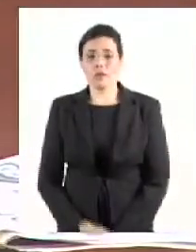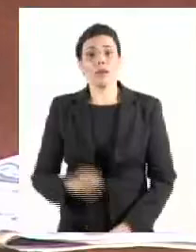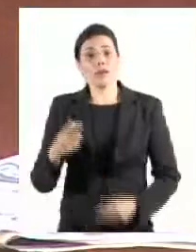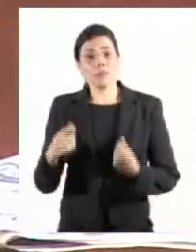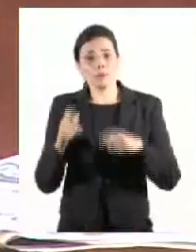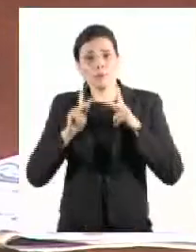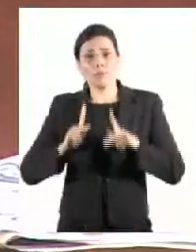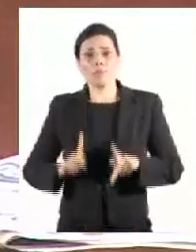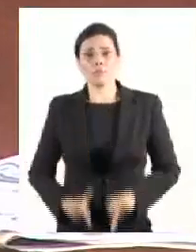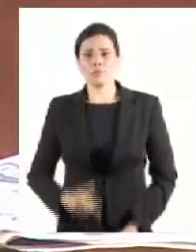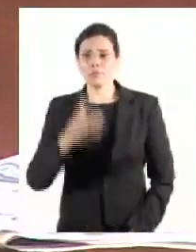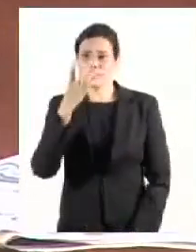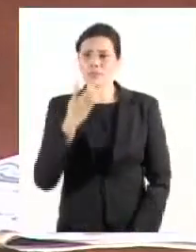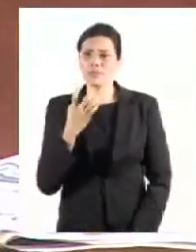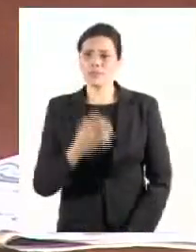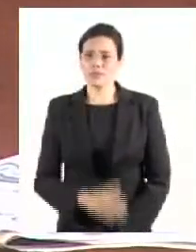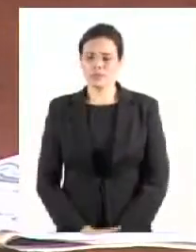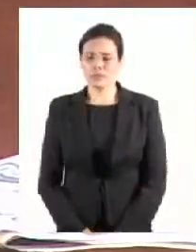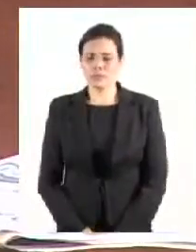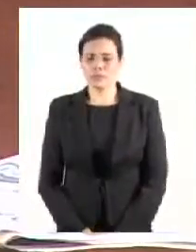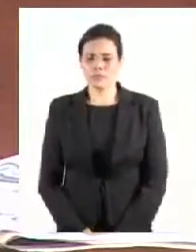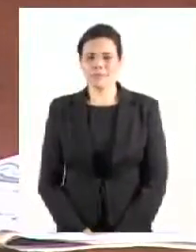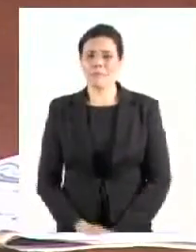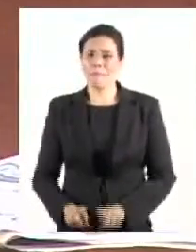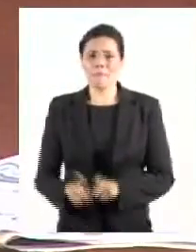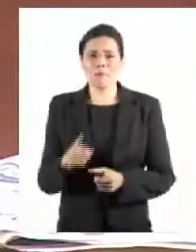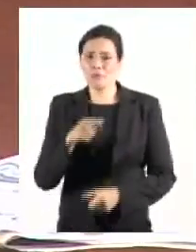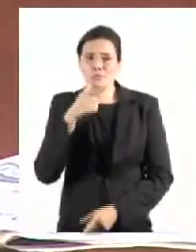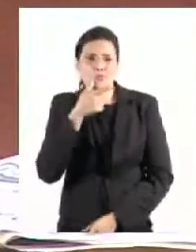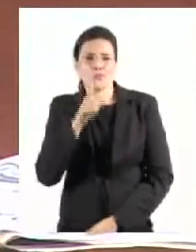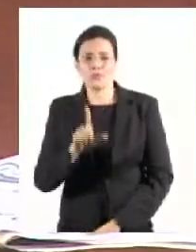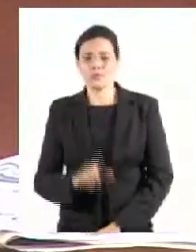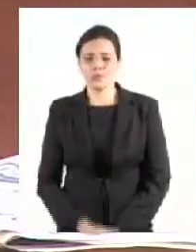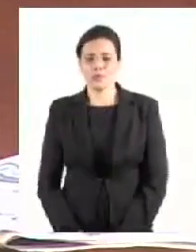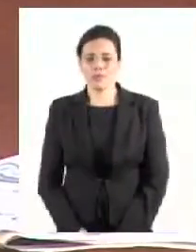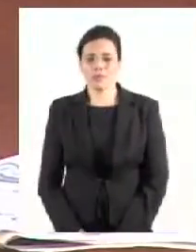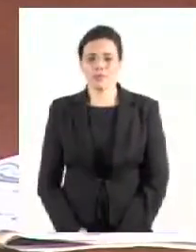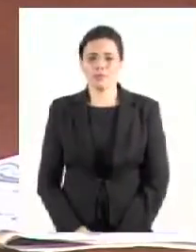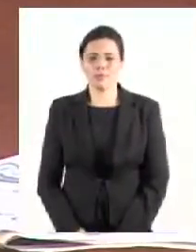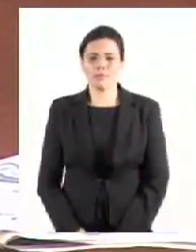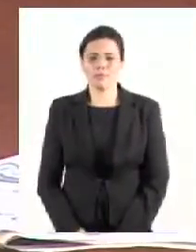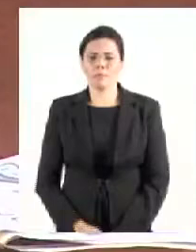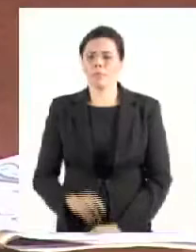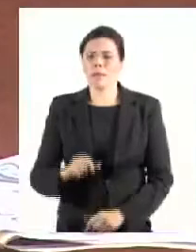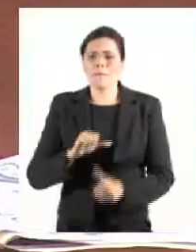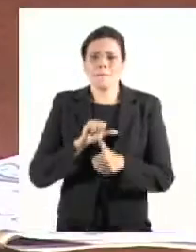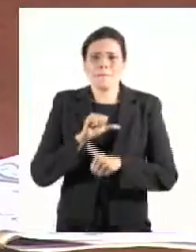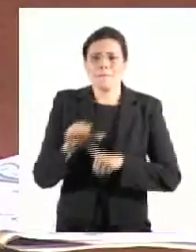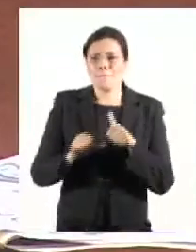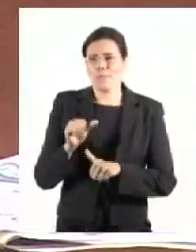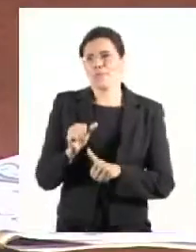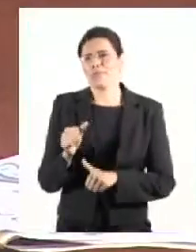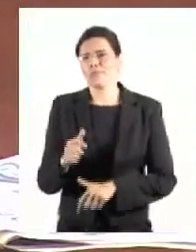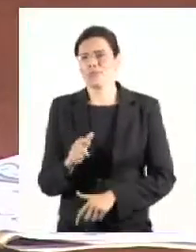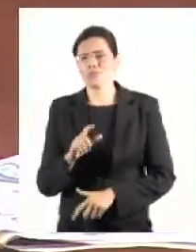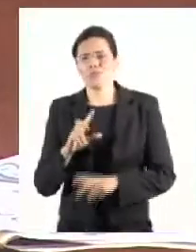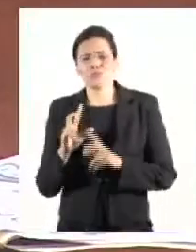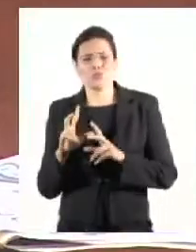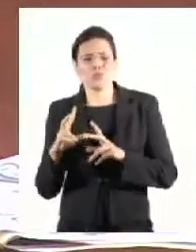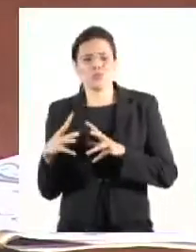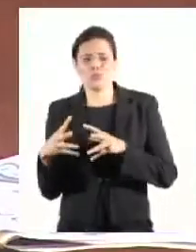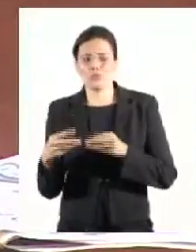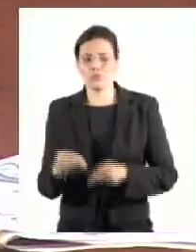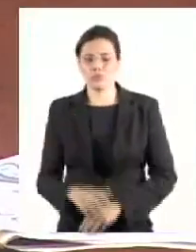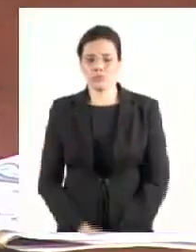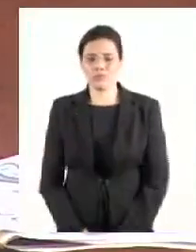fazer. Ele não consegue, ele troca tudo. E aí se zanga e acha